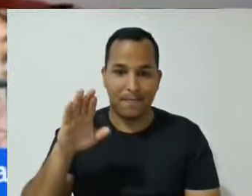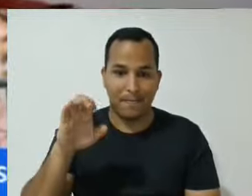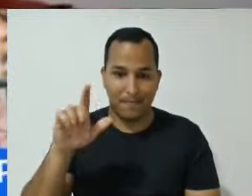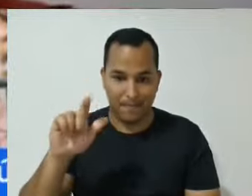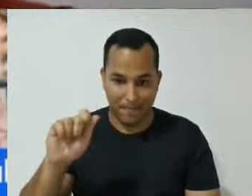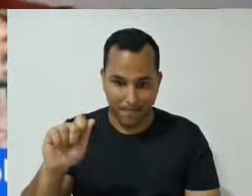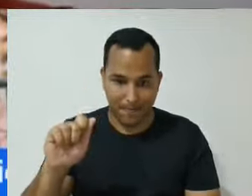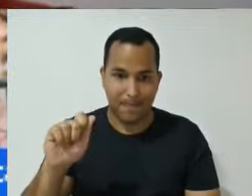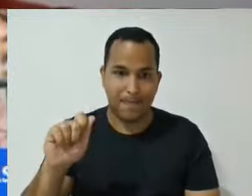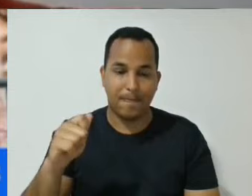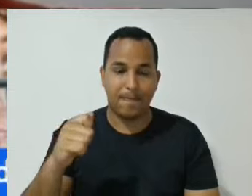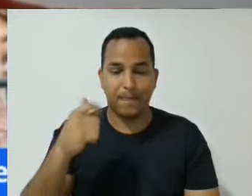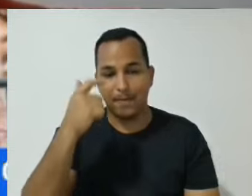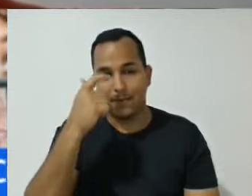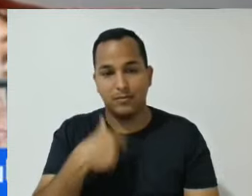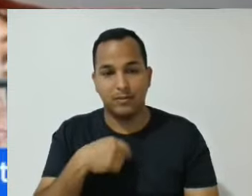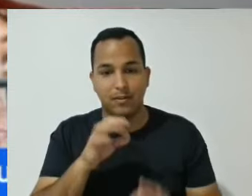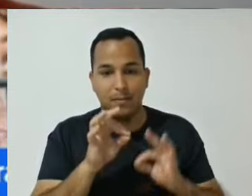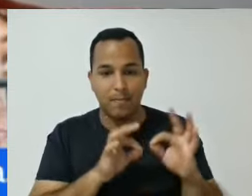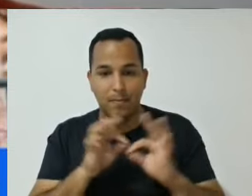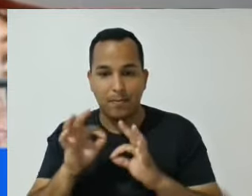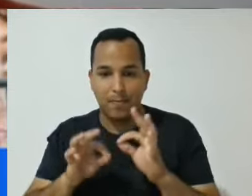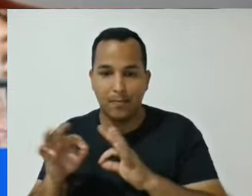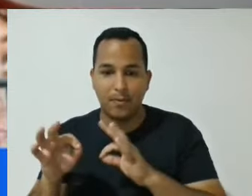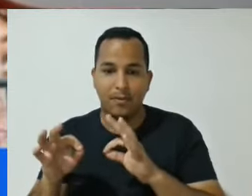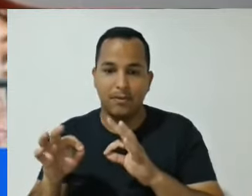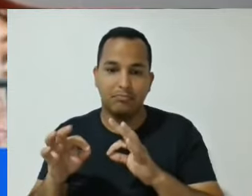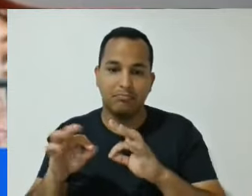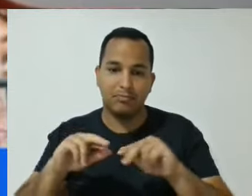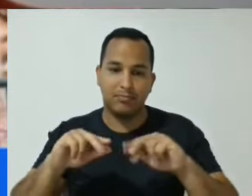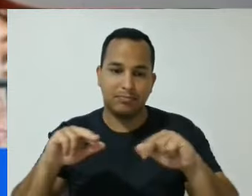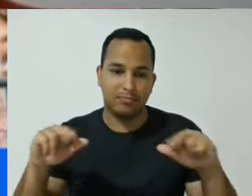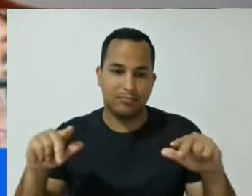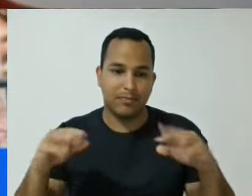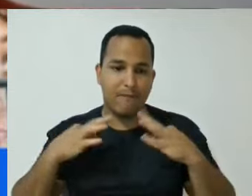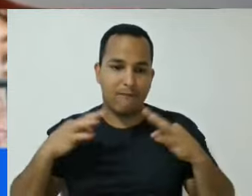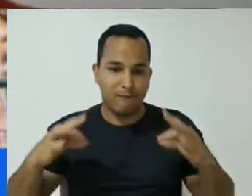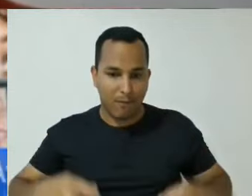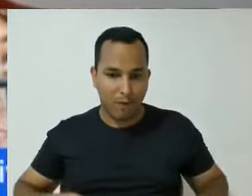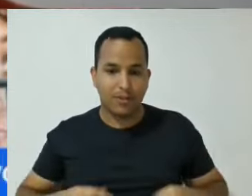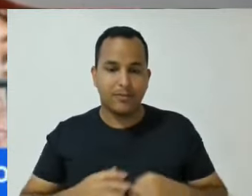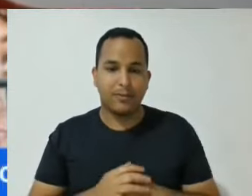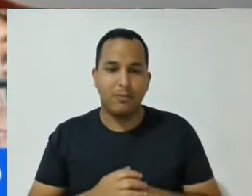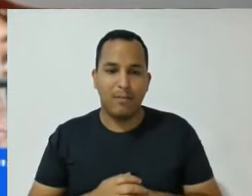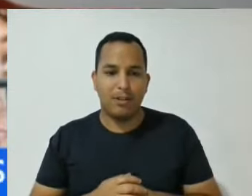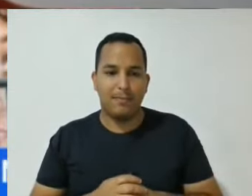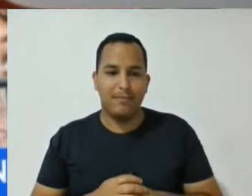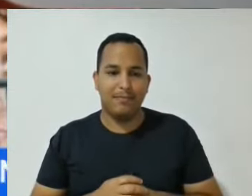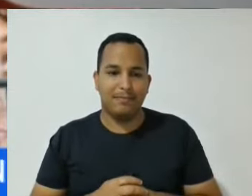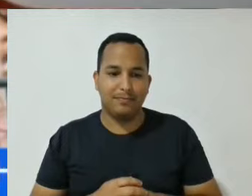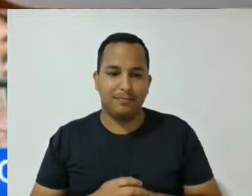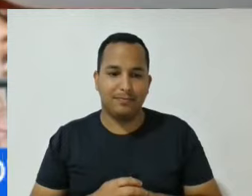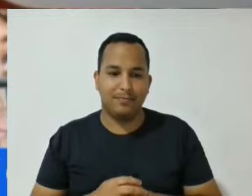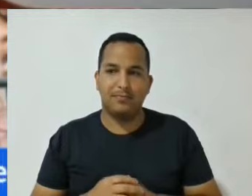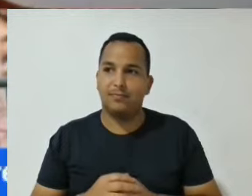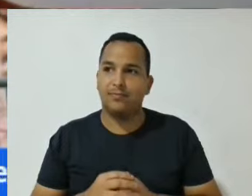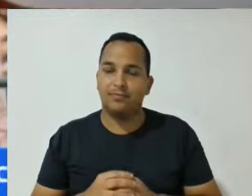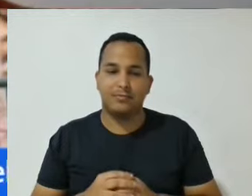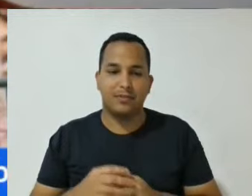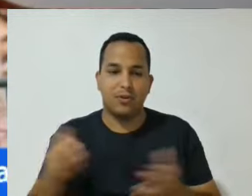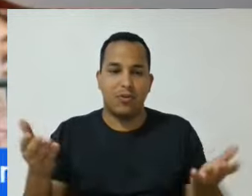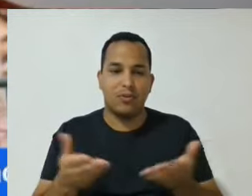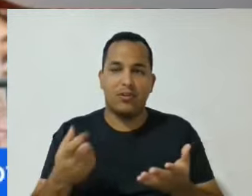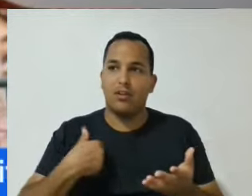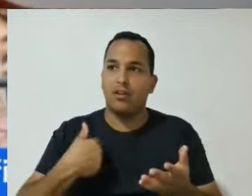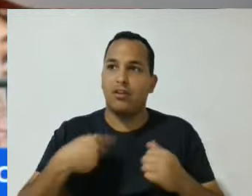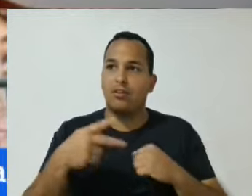sou designer de moda por formação, mas acabei indo para as humanidades, né? Hoje eu faço uma